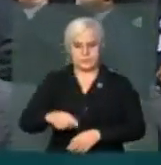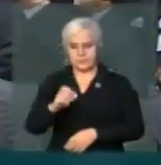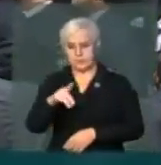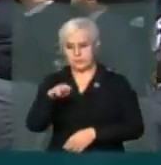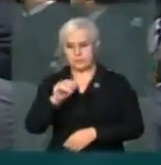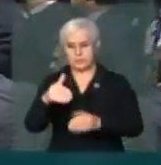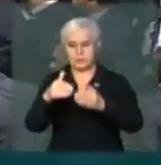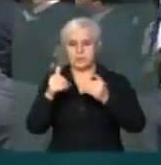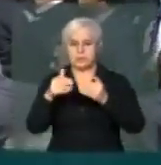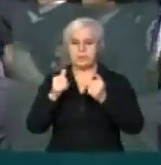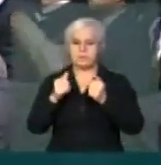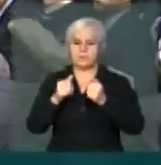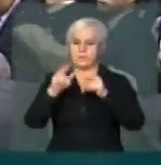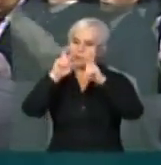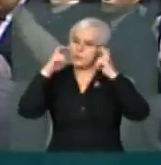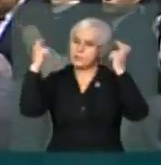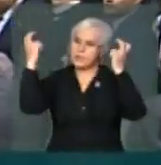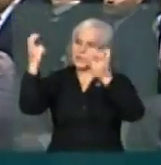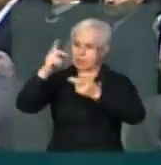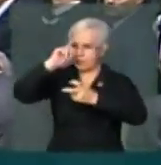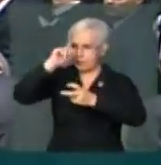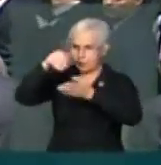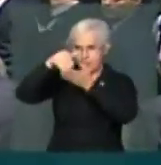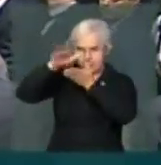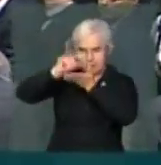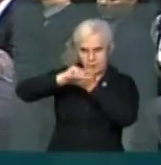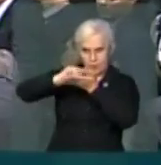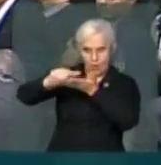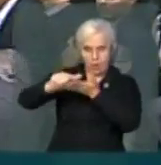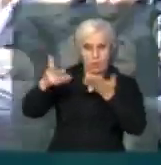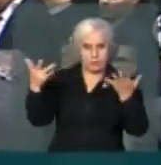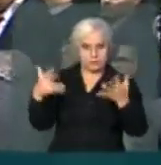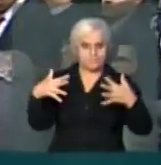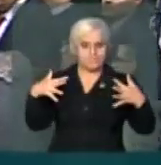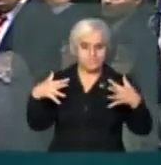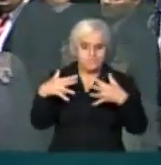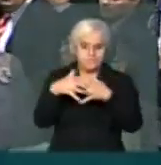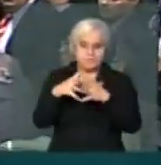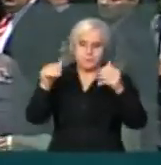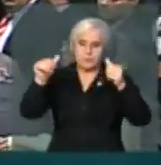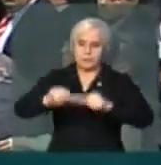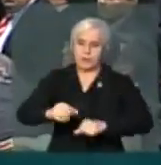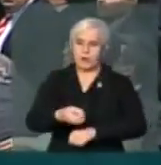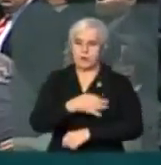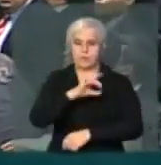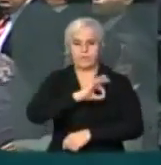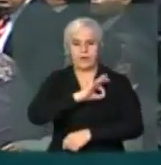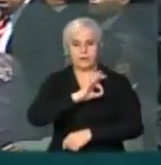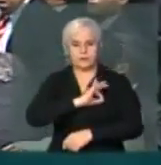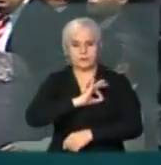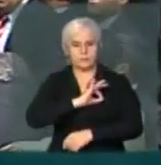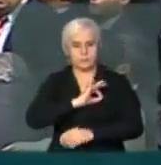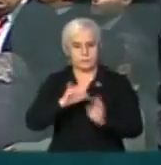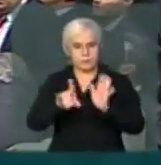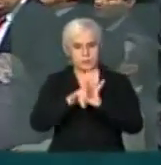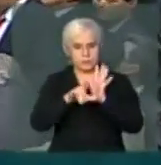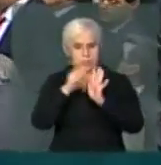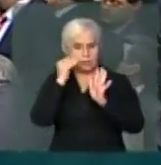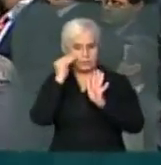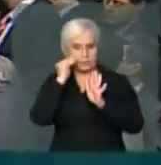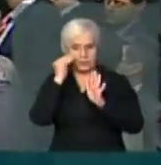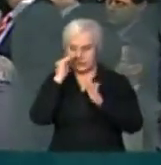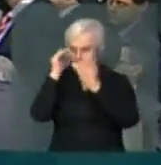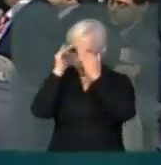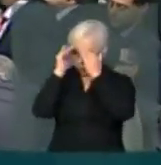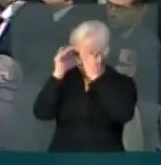que as galerias fossem evacuadas. Então, a partir desse momento, a tensão aumentou bastante, porque vários policiais legislativos, na tentativa de cumprir a